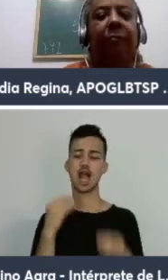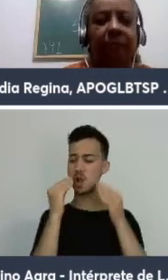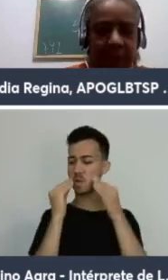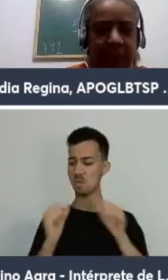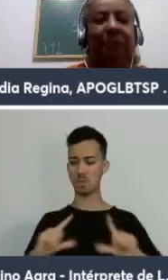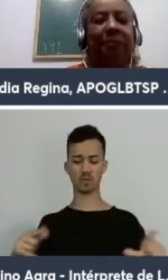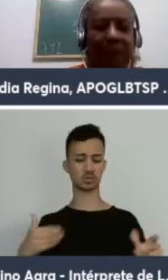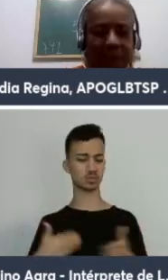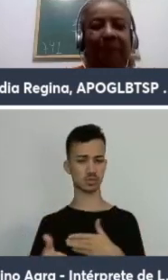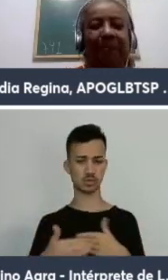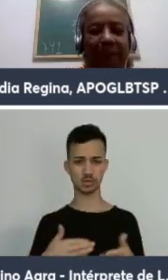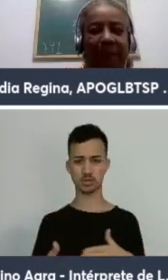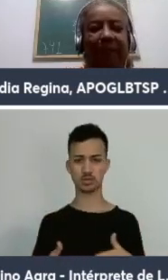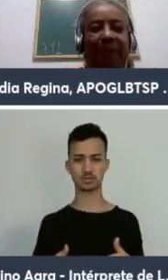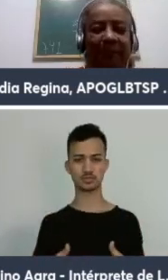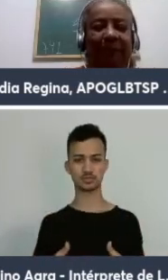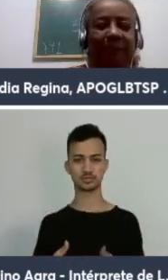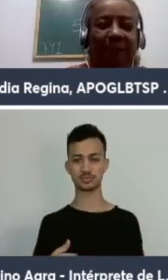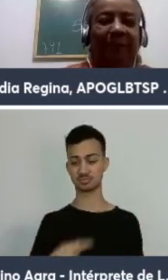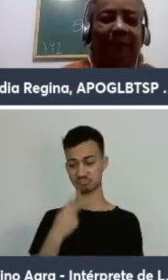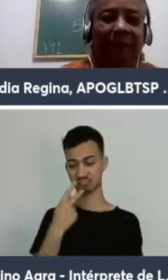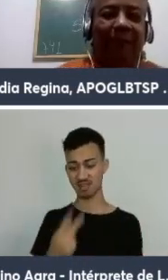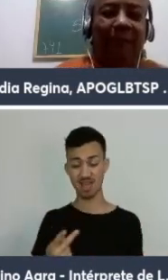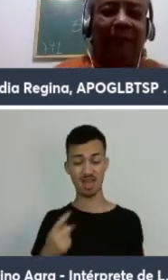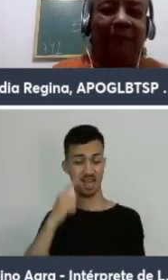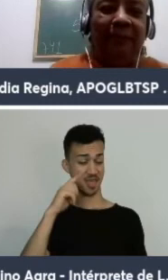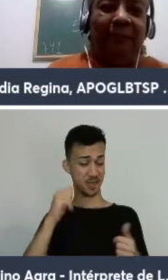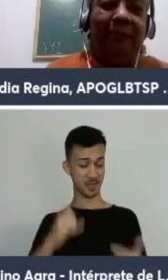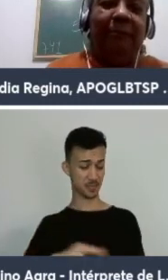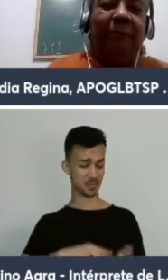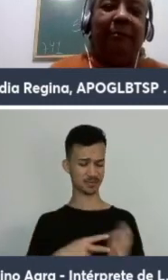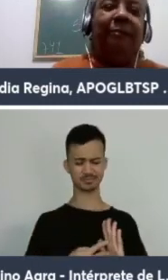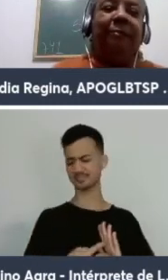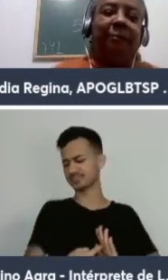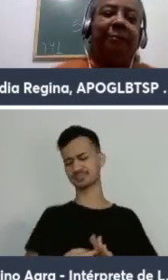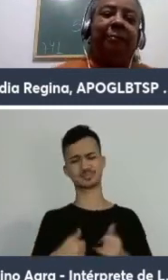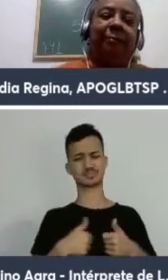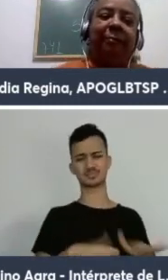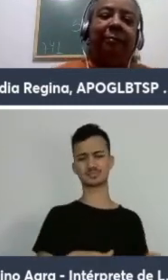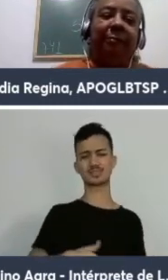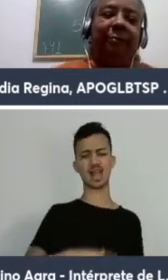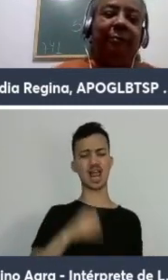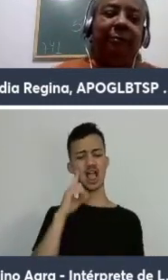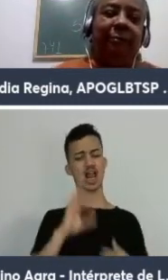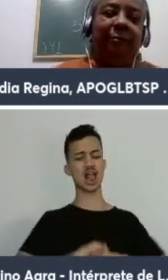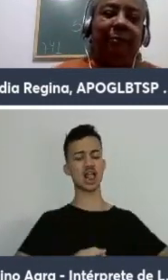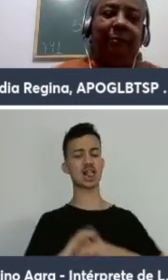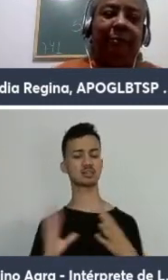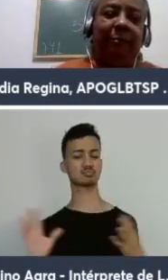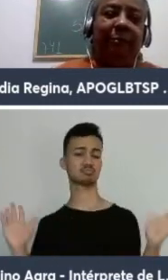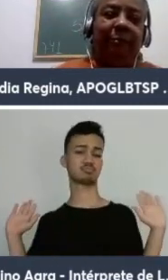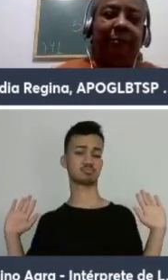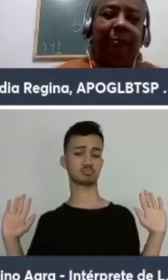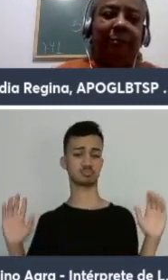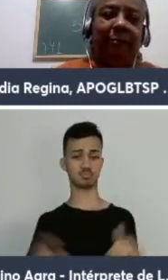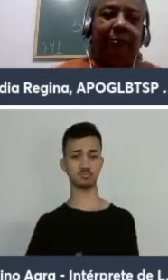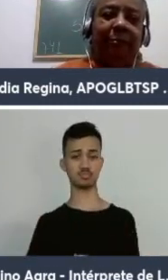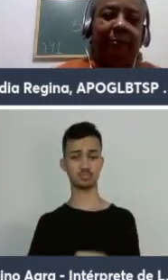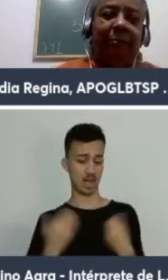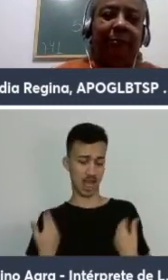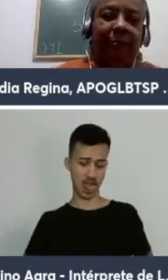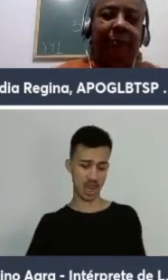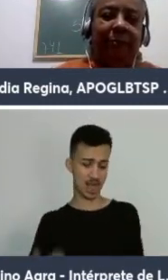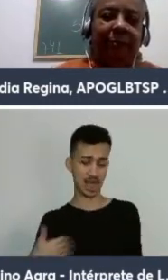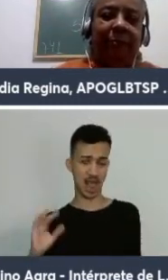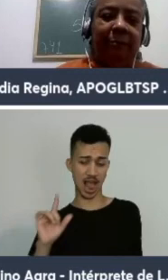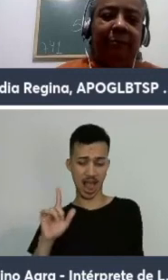inclassificável, como chama o show dele mesmo, dando também esse testemunho, né? Esse exemplo de você simplesmente ser o que